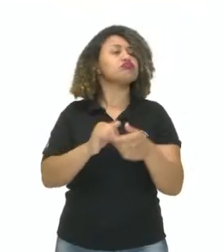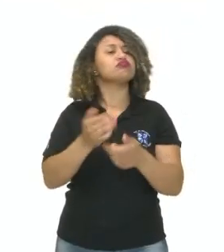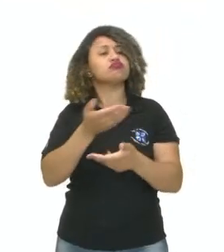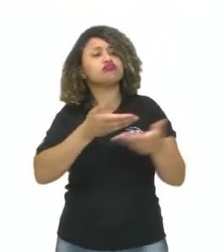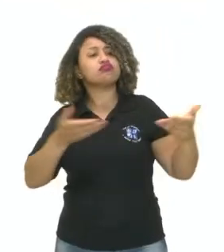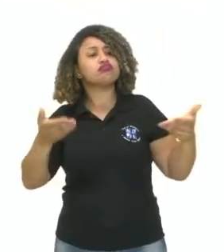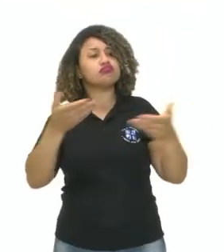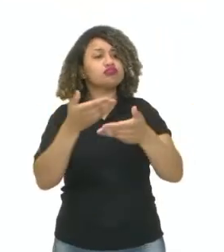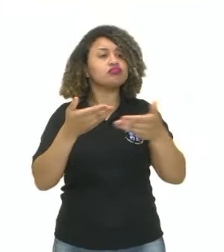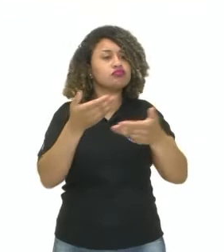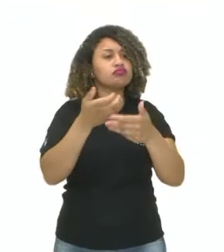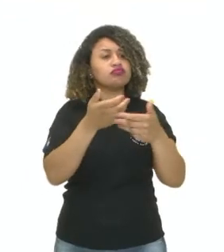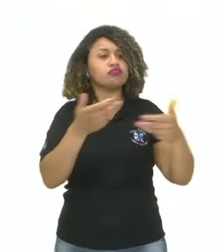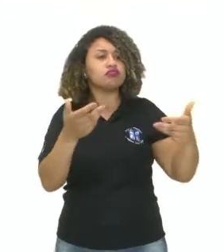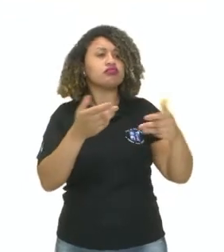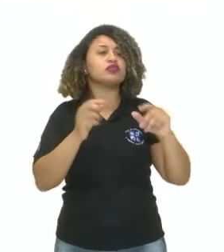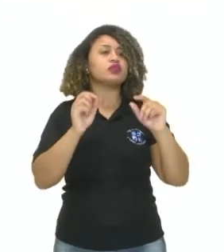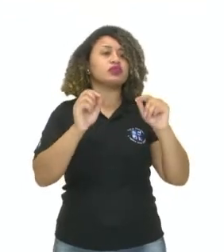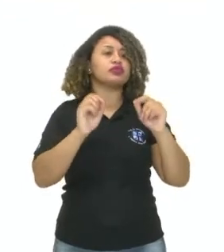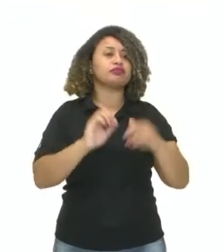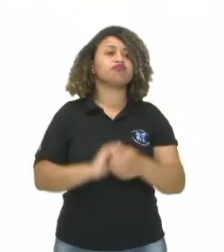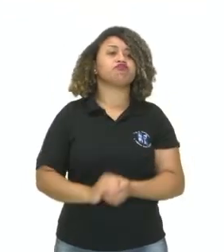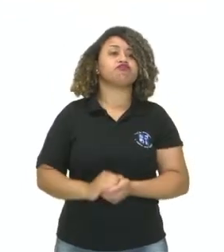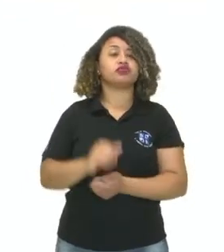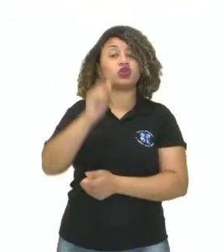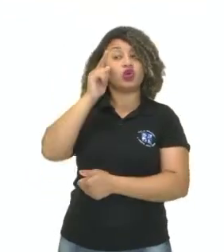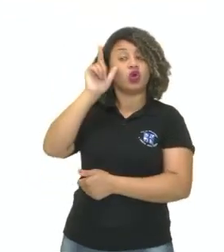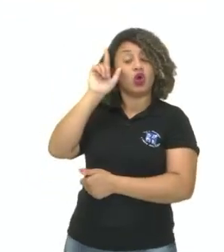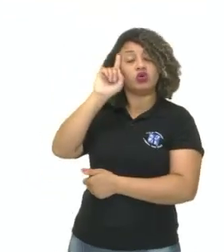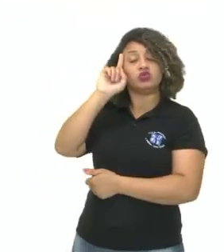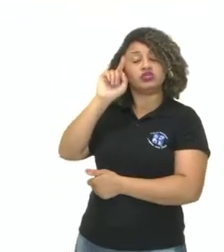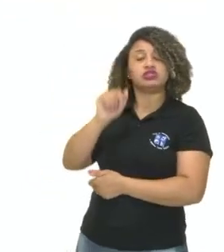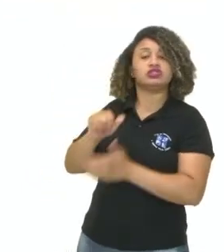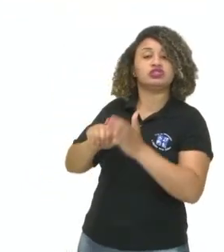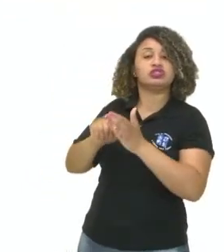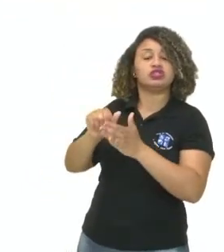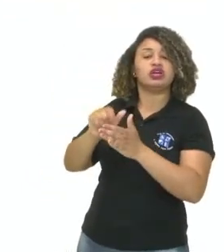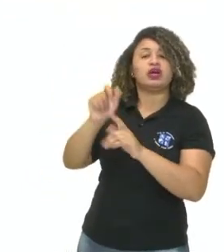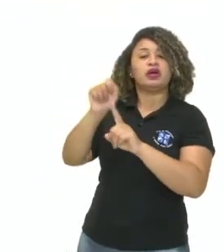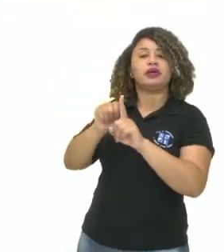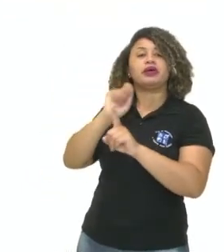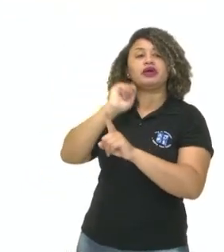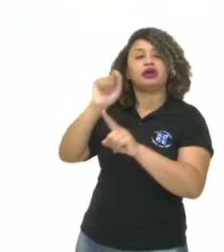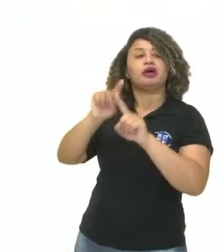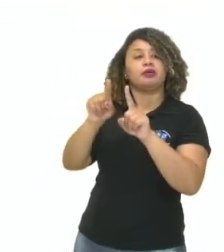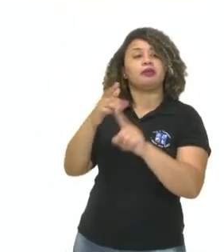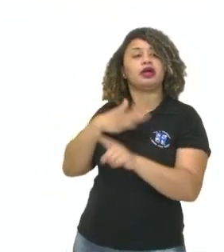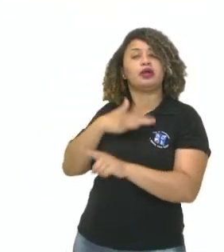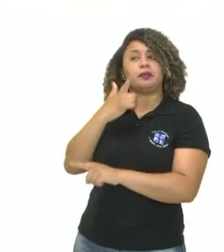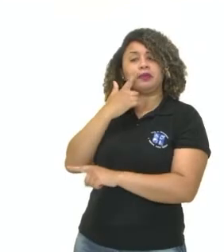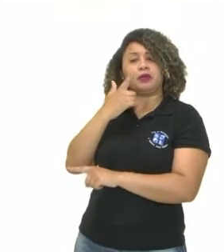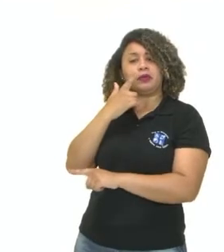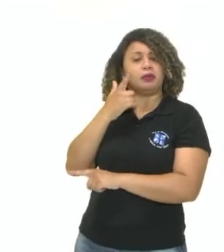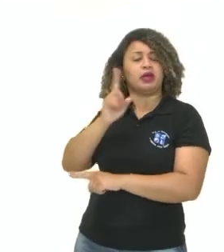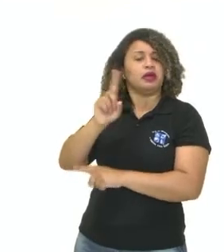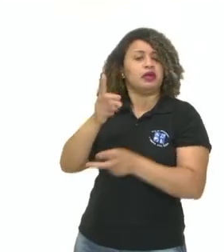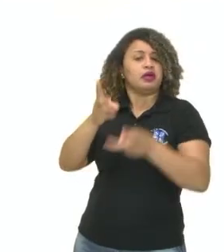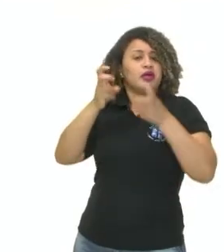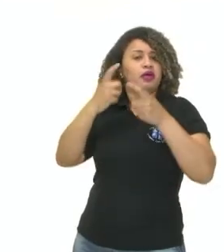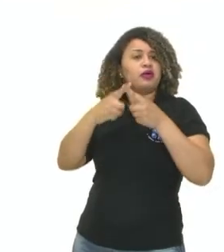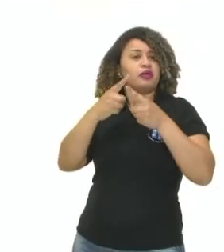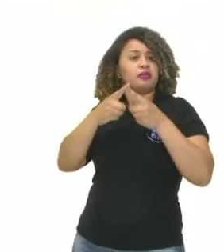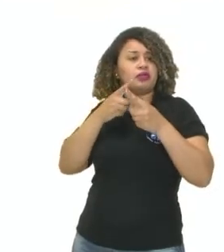comentam, eles falam algo. Ontem foi 1º de abril, mas o papai nem percebeu porque ele se